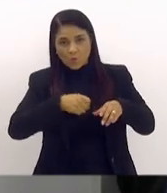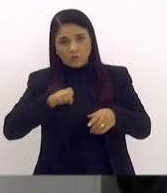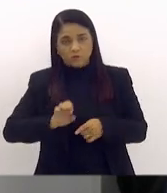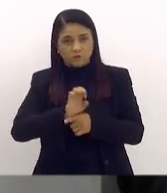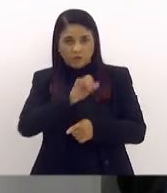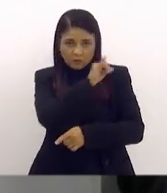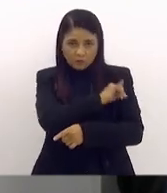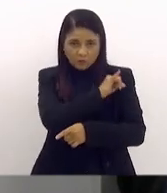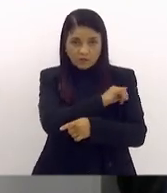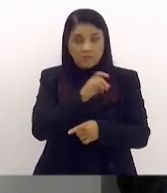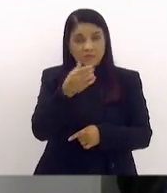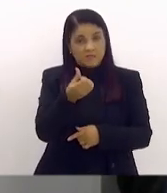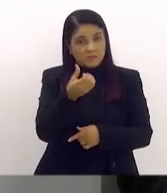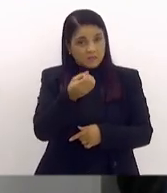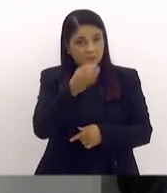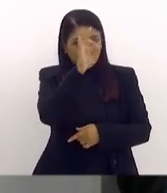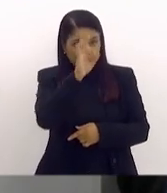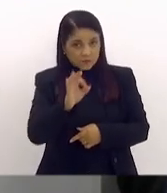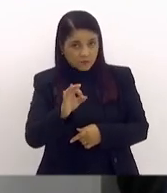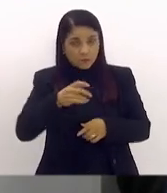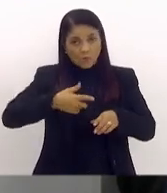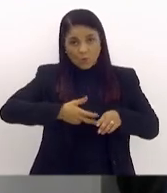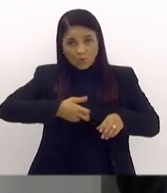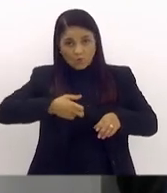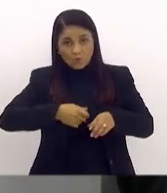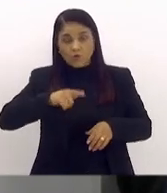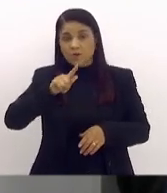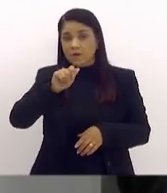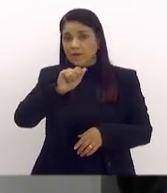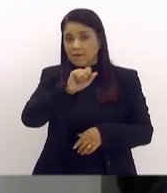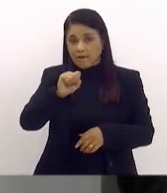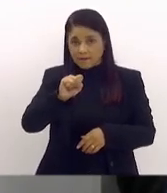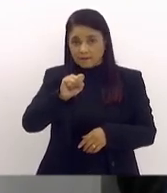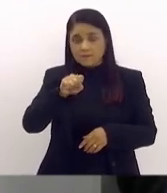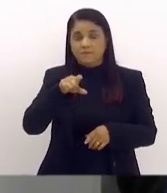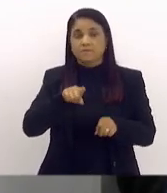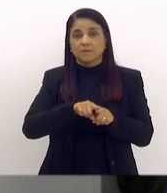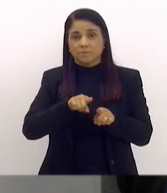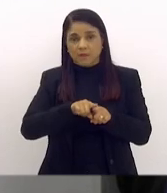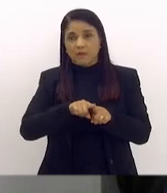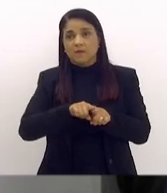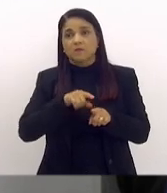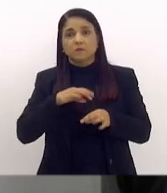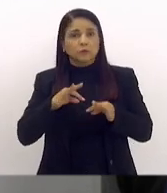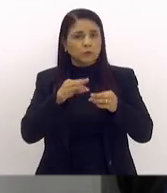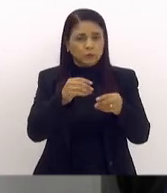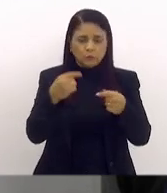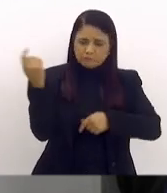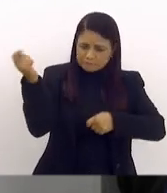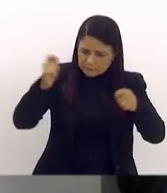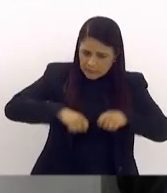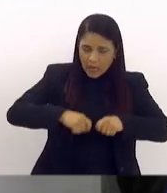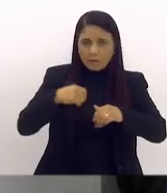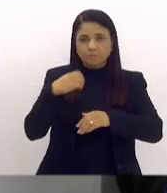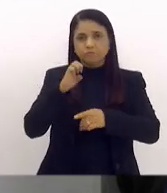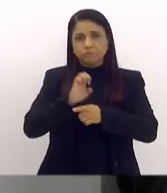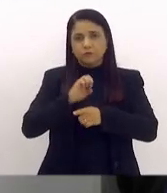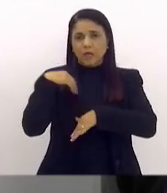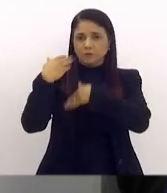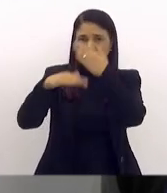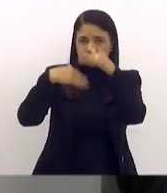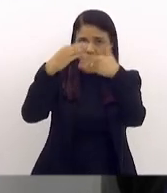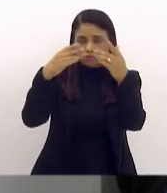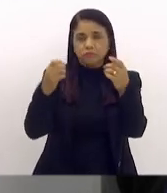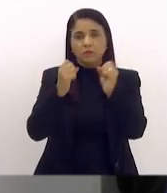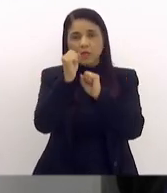cerca de 60% da extração de gás então nós temos tudo para alavancar esse estado nessa importante